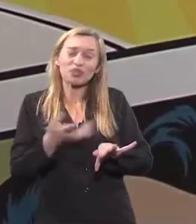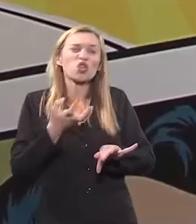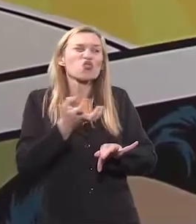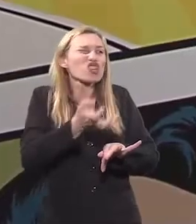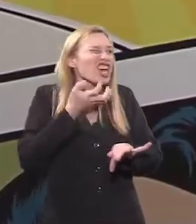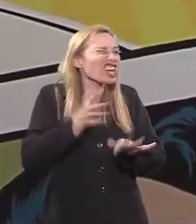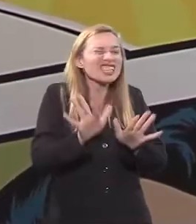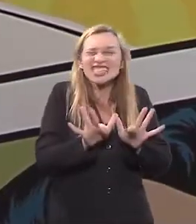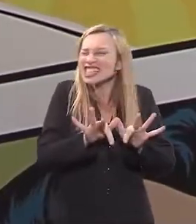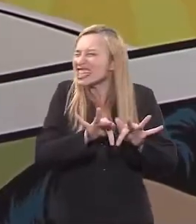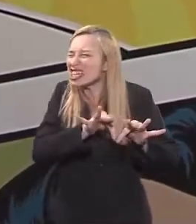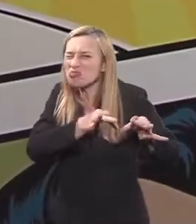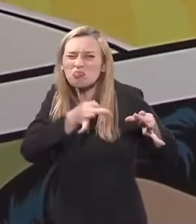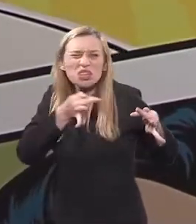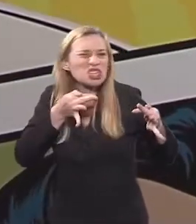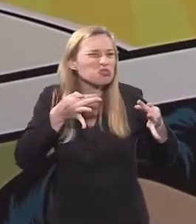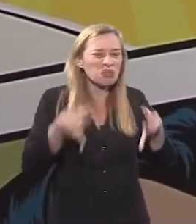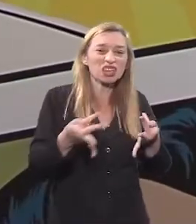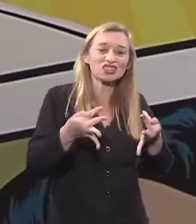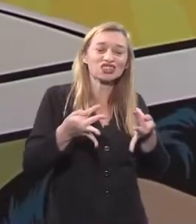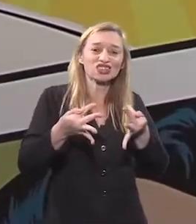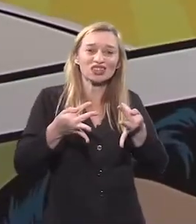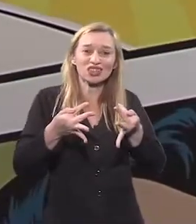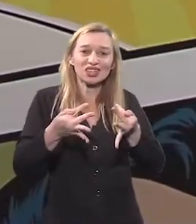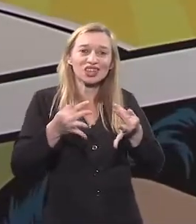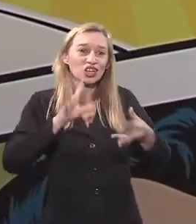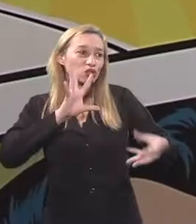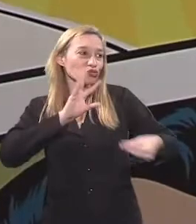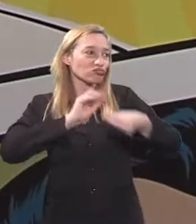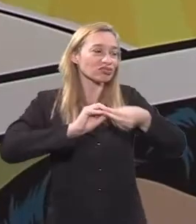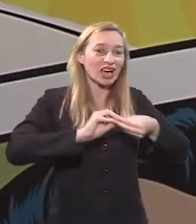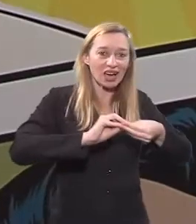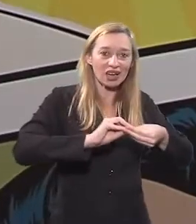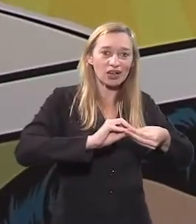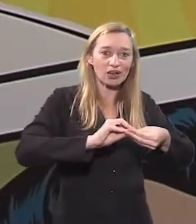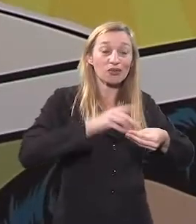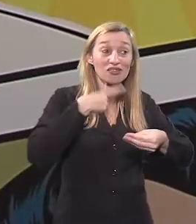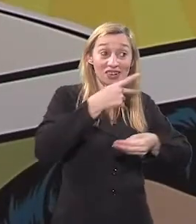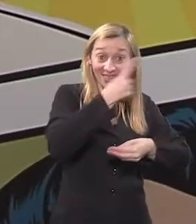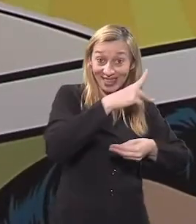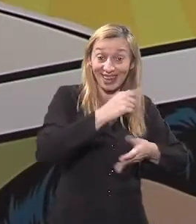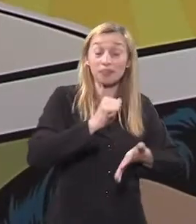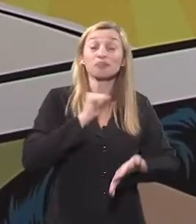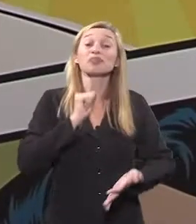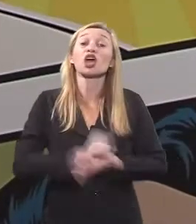eu quero simplesmente, né, contribuir com a fala da Eliana,